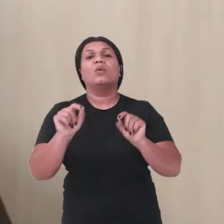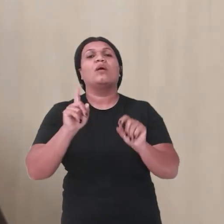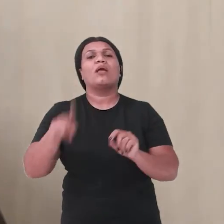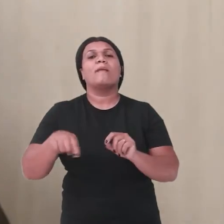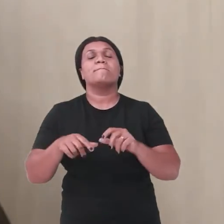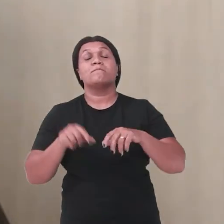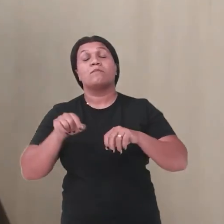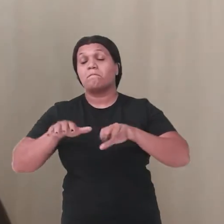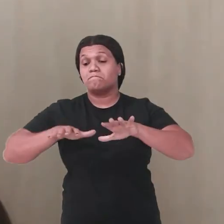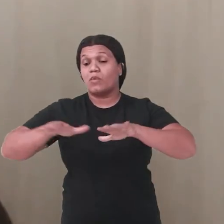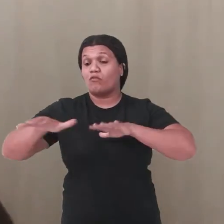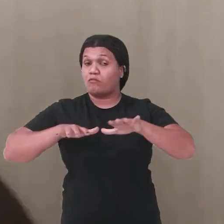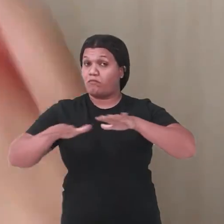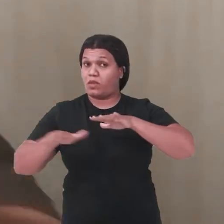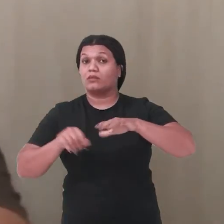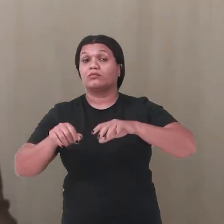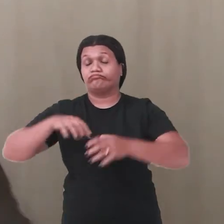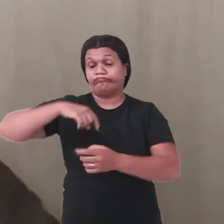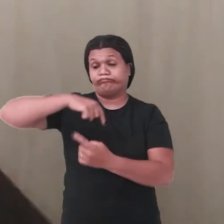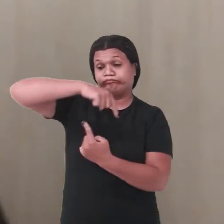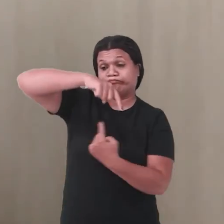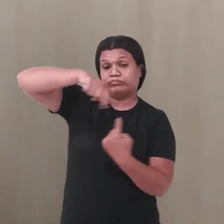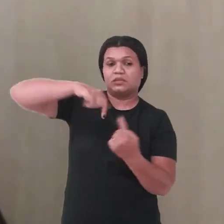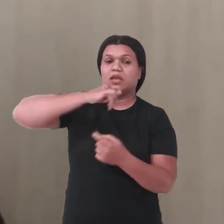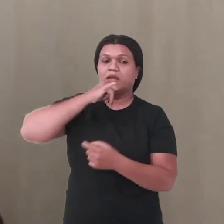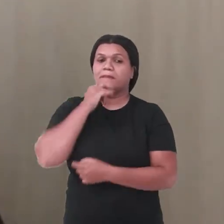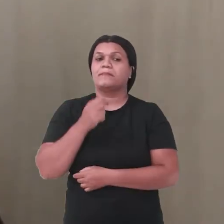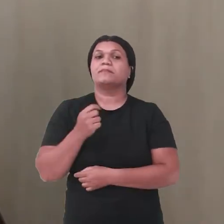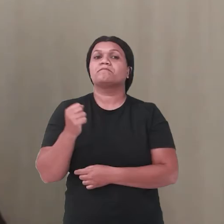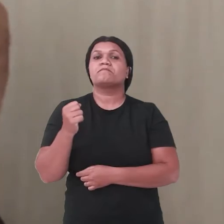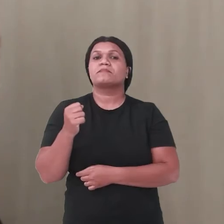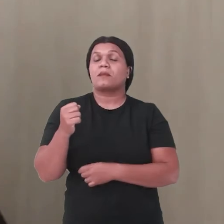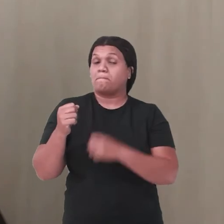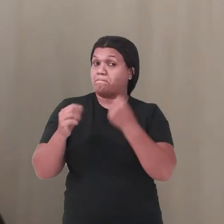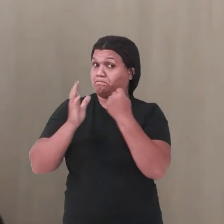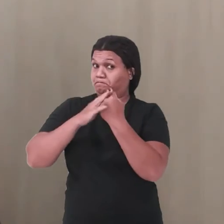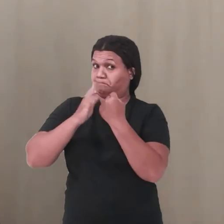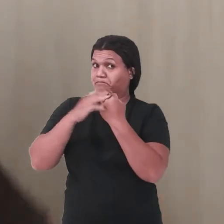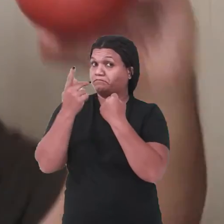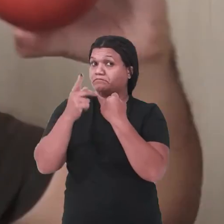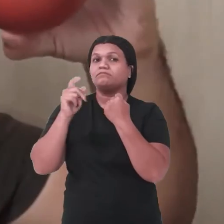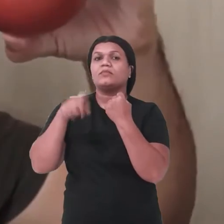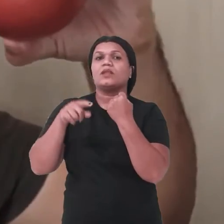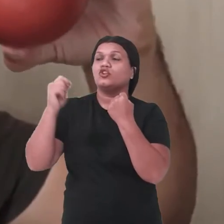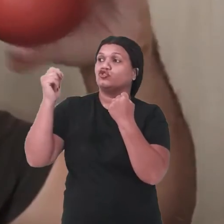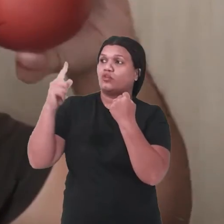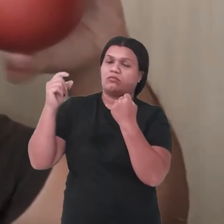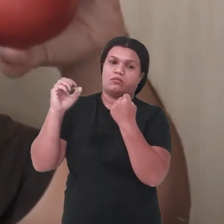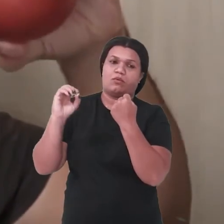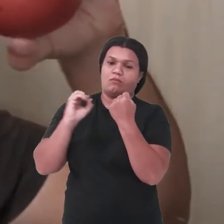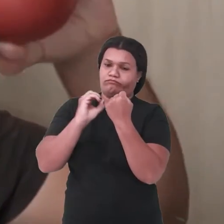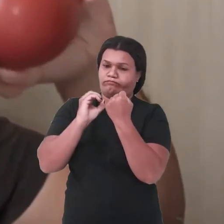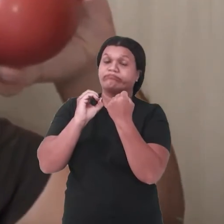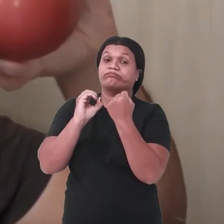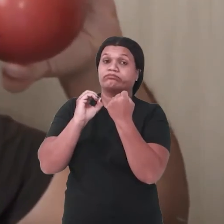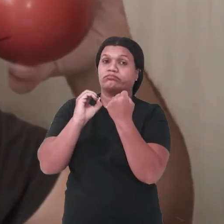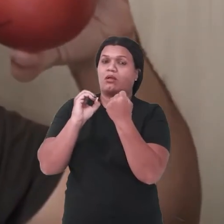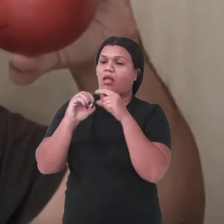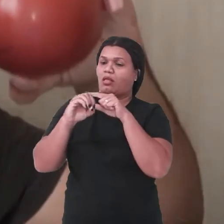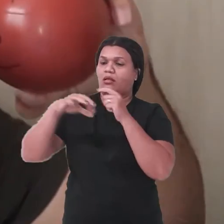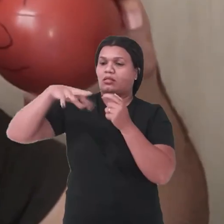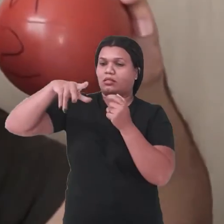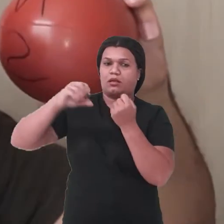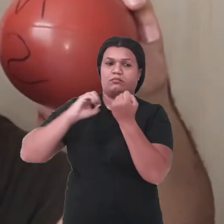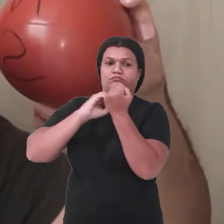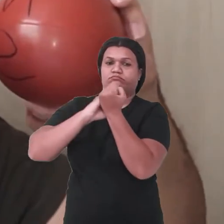o que seria o movimento de translação? Te explico, meu bom. Suponhamos que a minha mão aqui agora é o Sol e o nosso planetinha volta. A nossa Terra